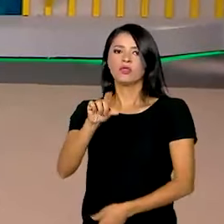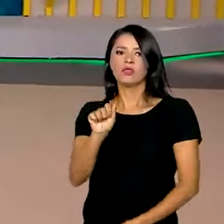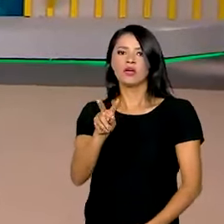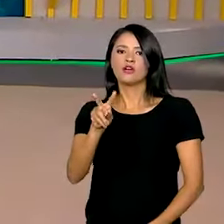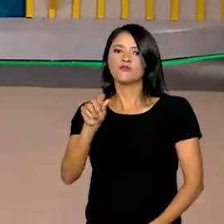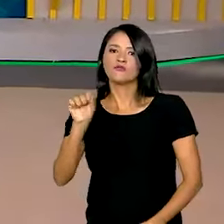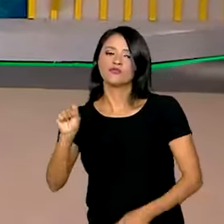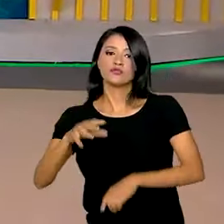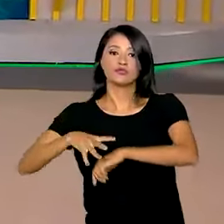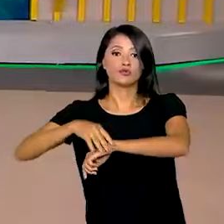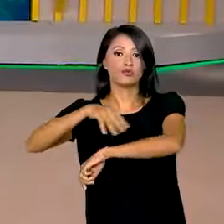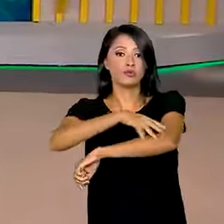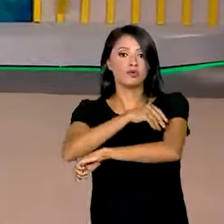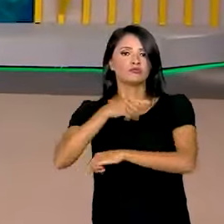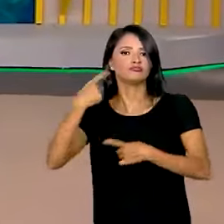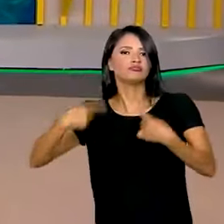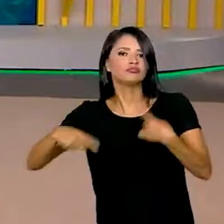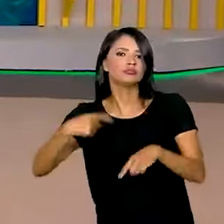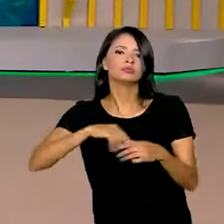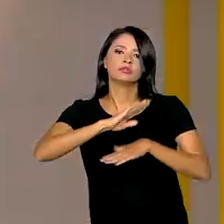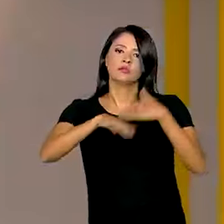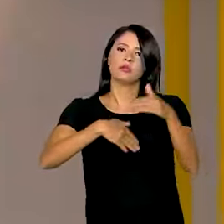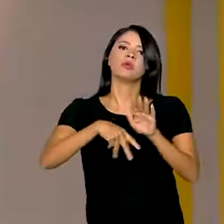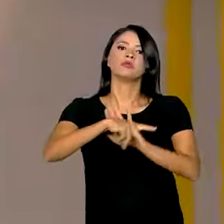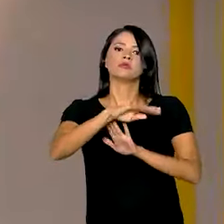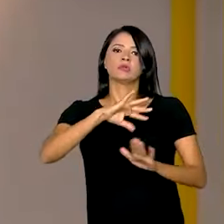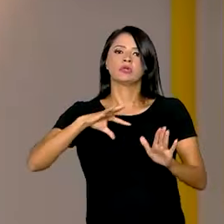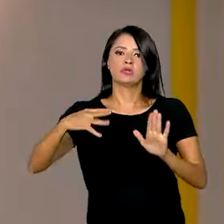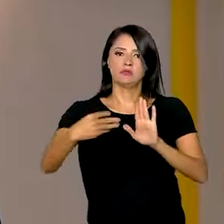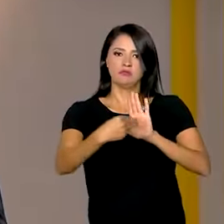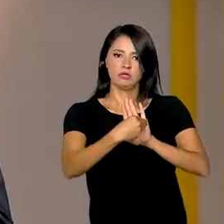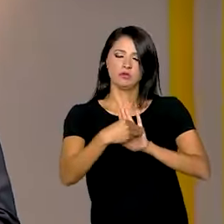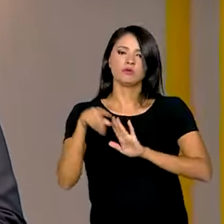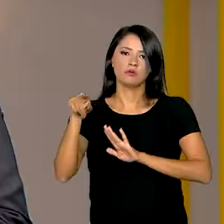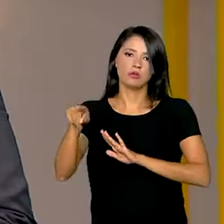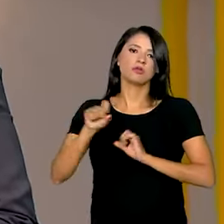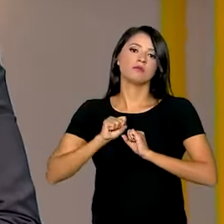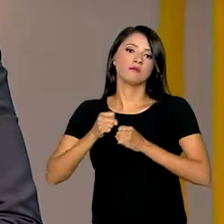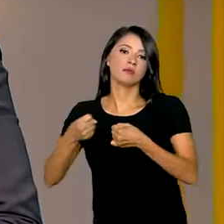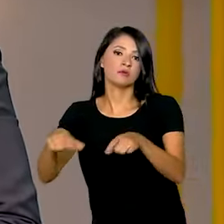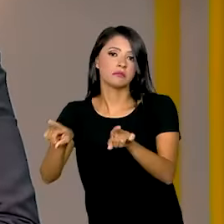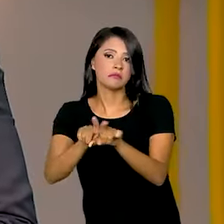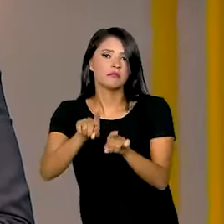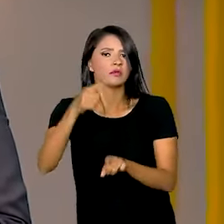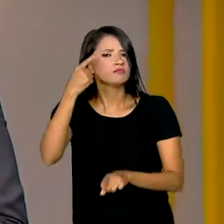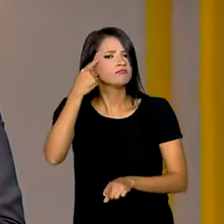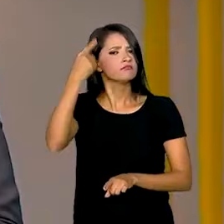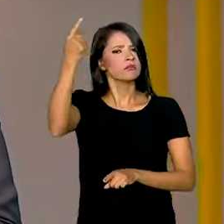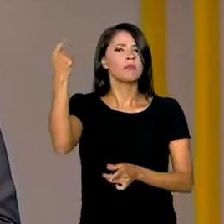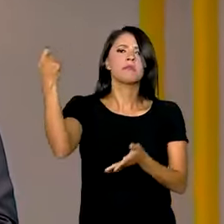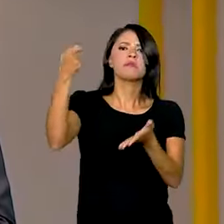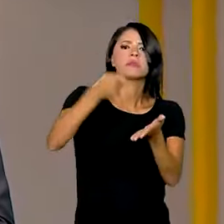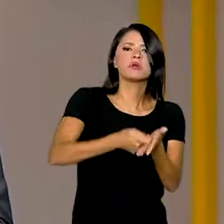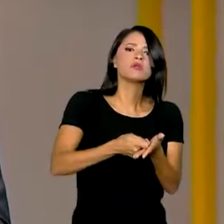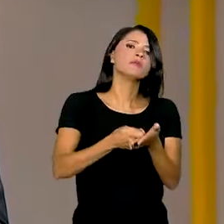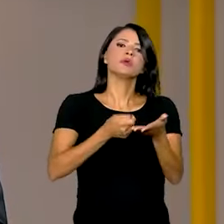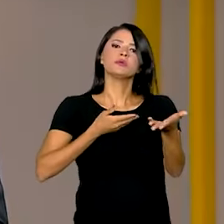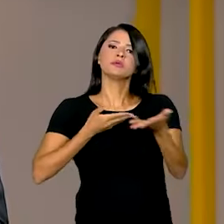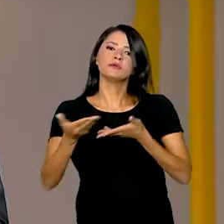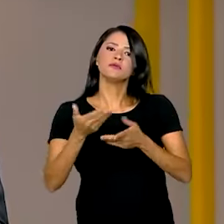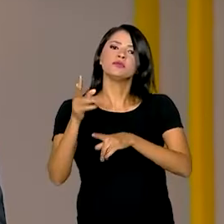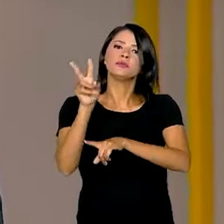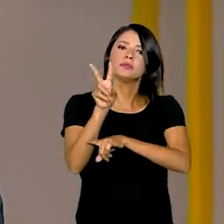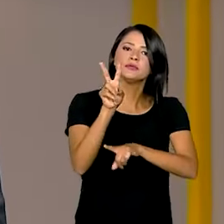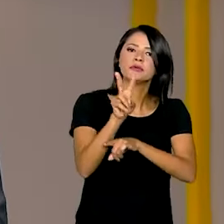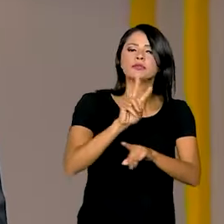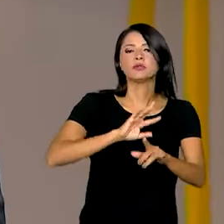que discutiu desenvolvimento na Amazônia. Marina Silva defendeu a ideia de um pagamento pelos serviços de